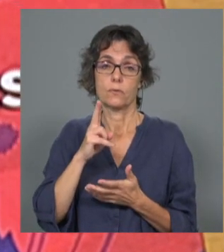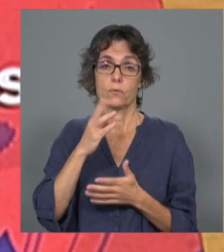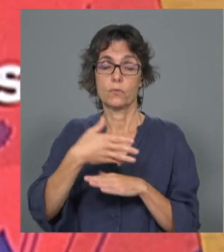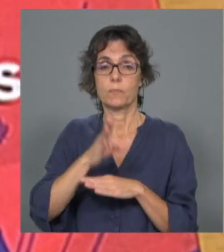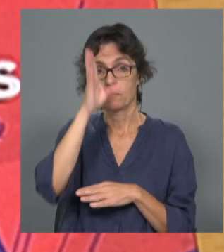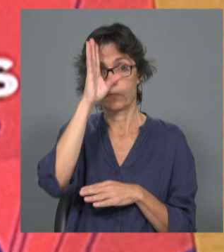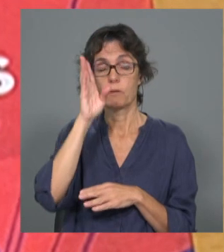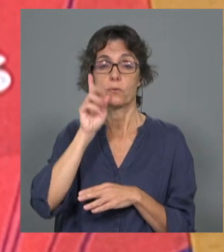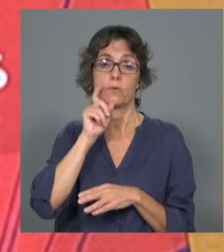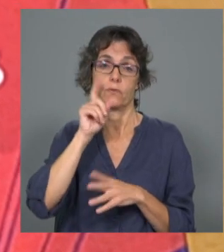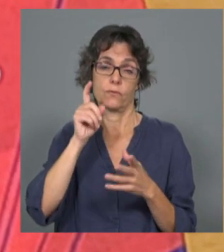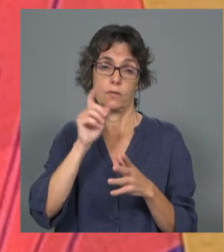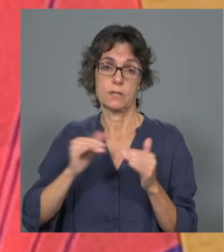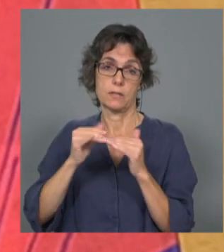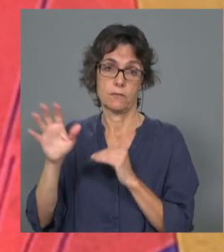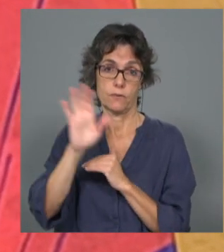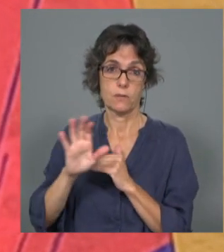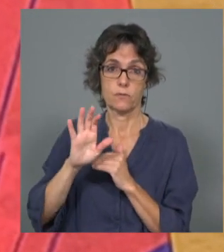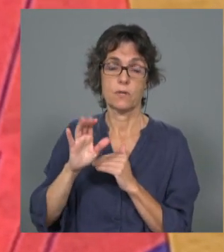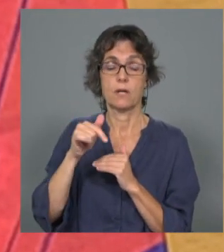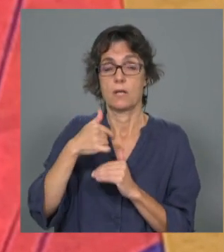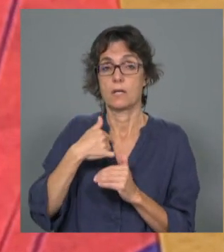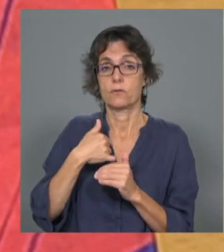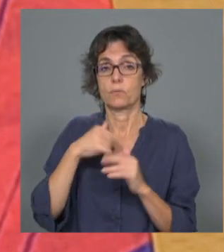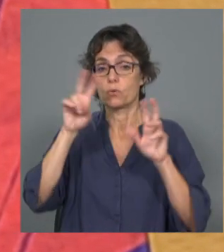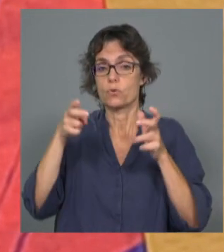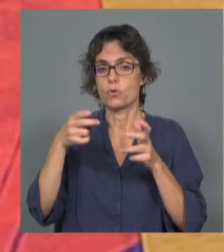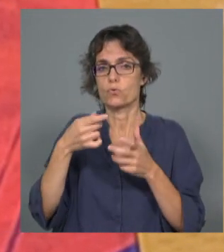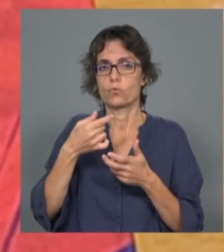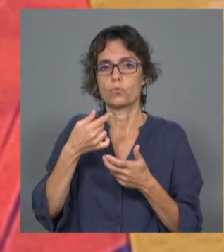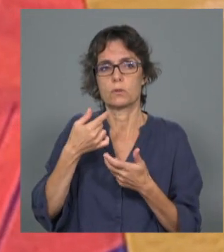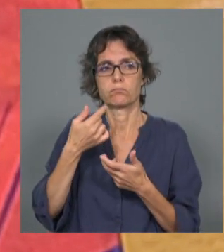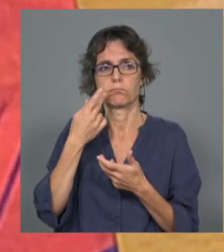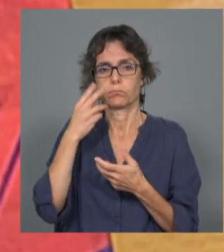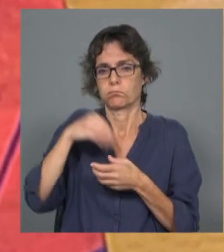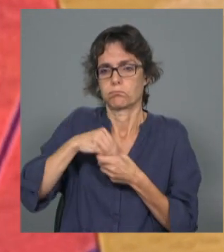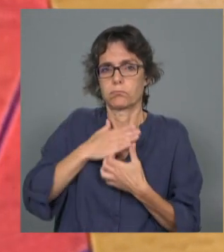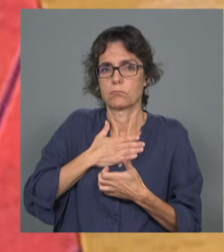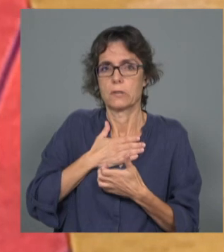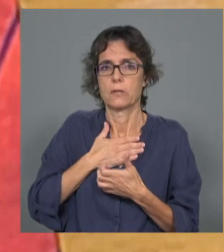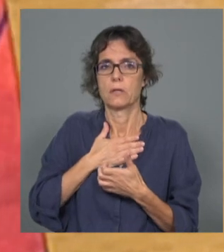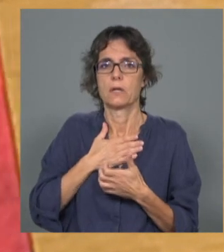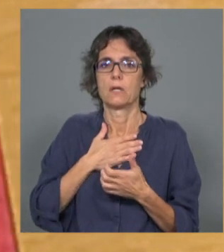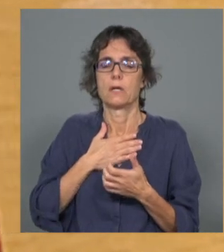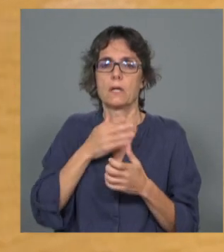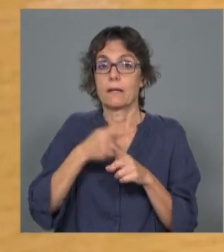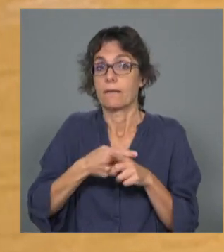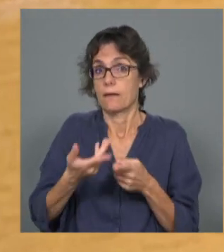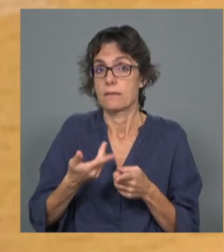Não são assuntos estranhos para mim e, de uma forma mais focada, dirigi as chamadas,